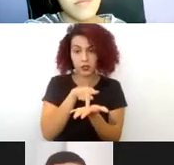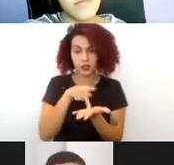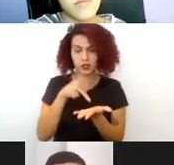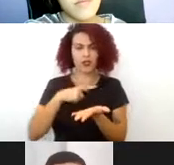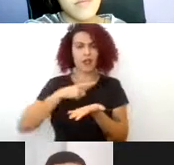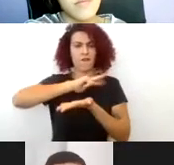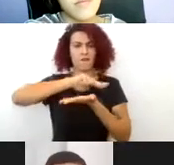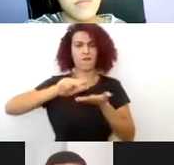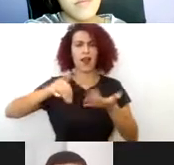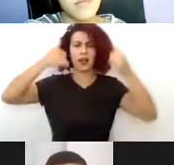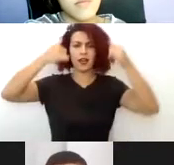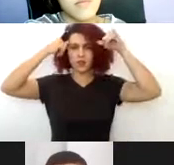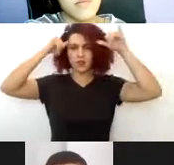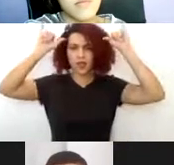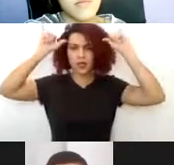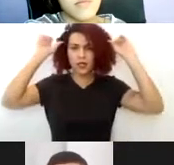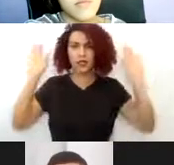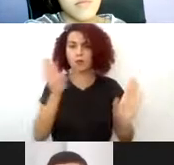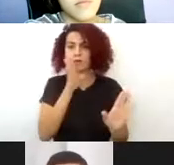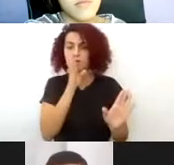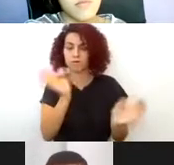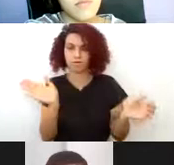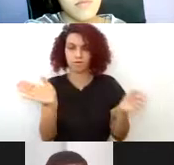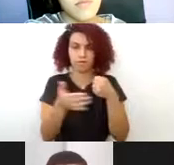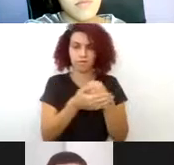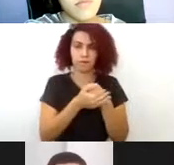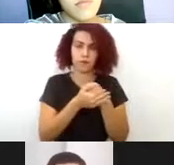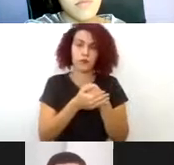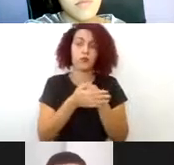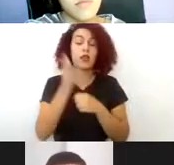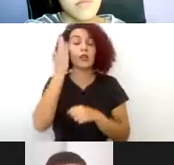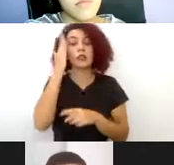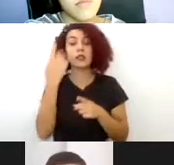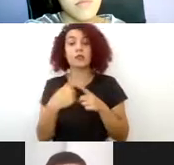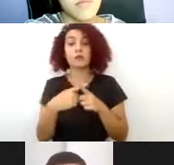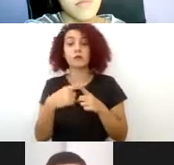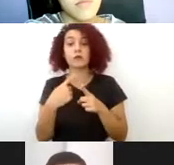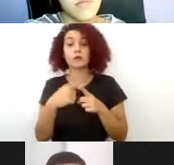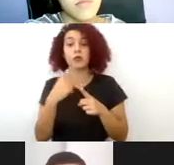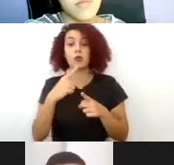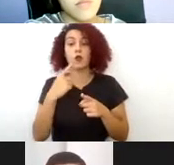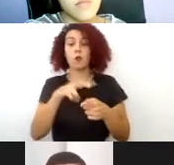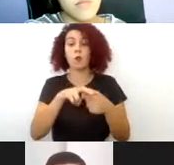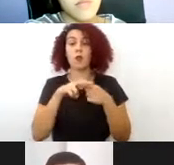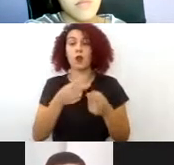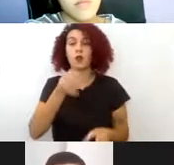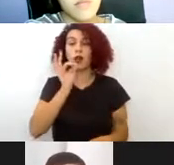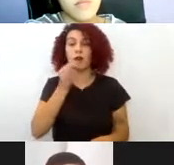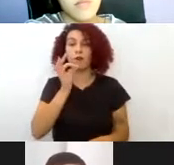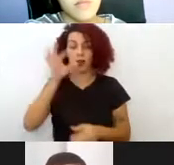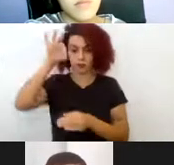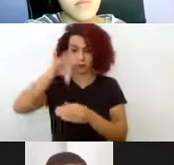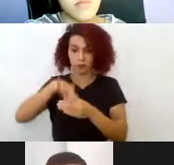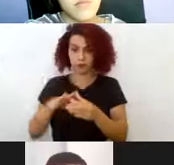de forma silenciada mas nesses passo abertamente sabem por quê que está no ciclo do café é esse